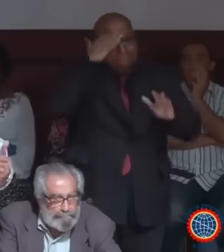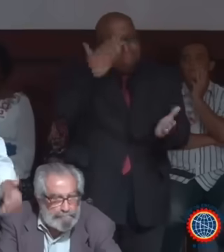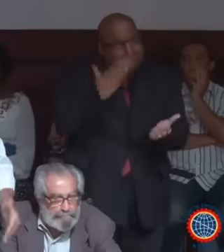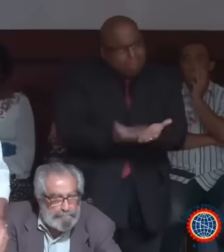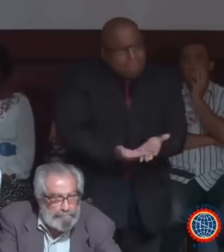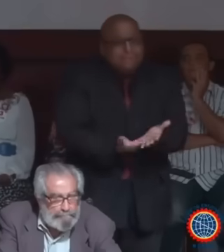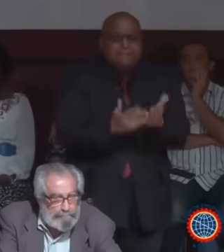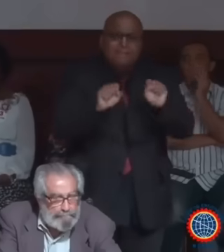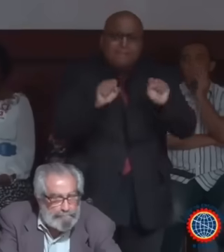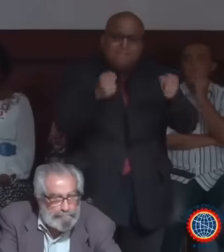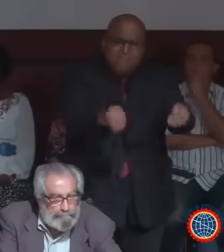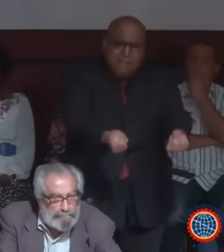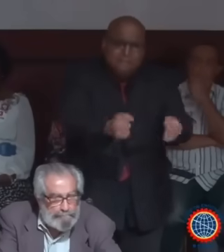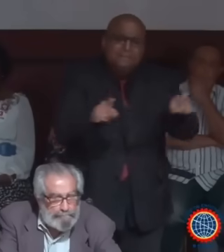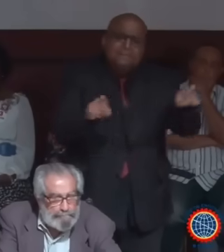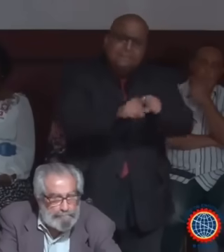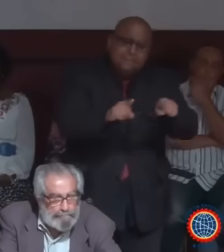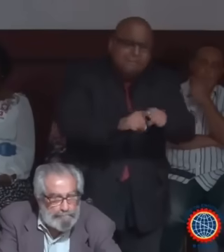estamos defendendo